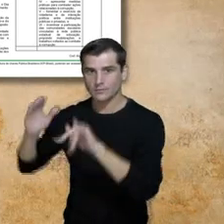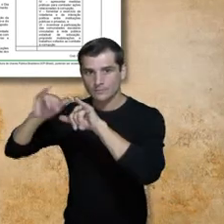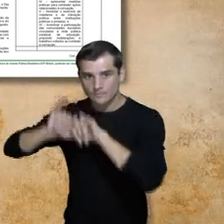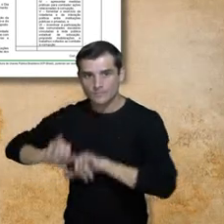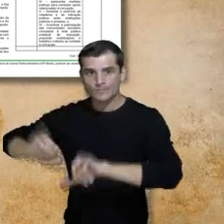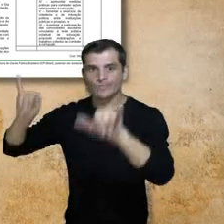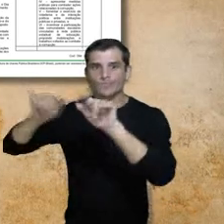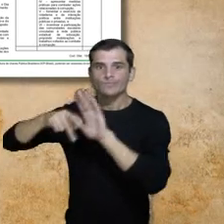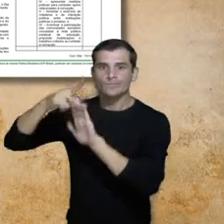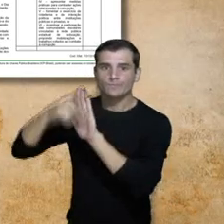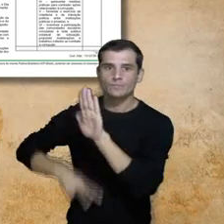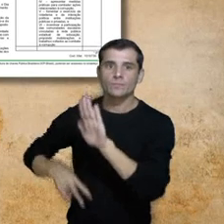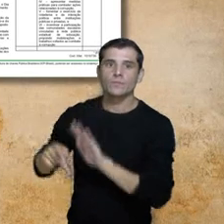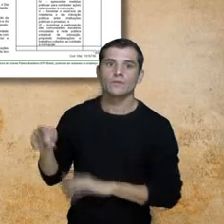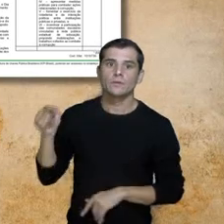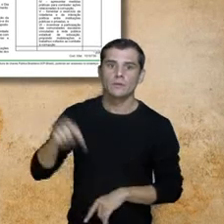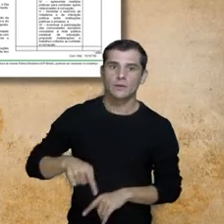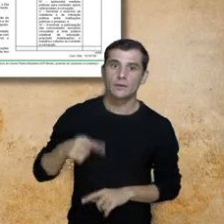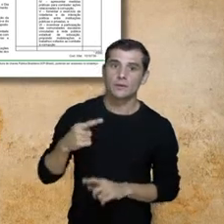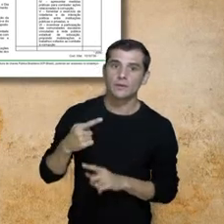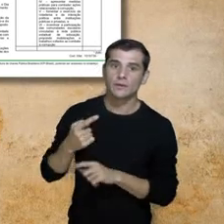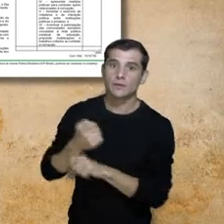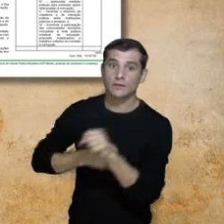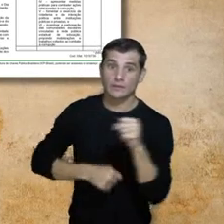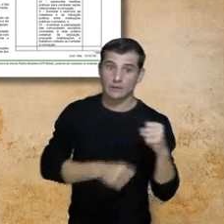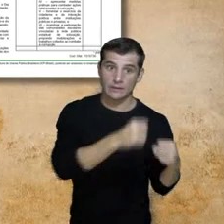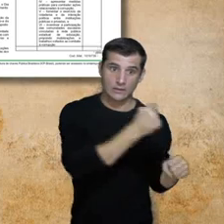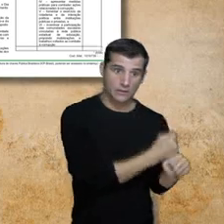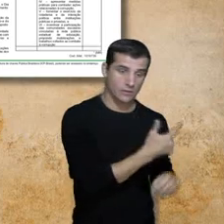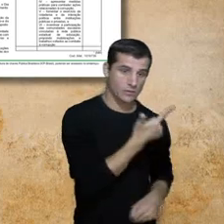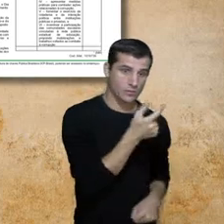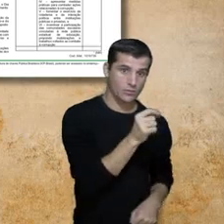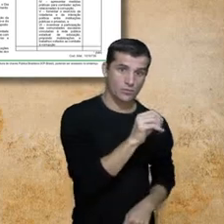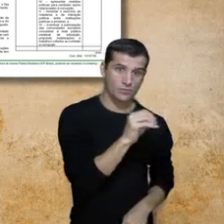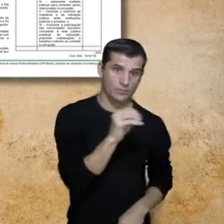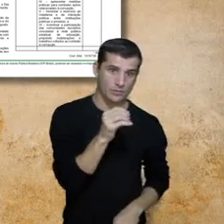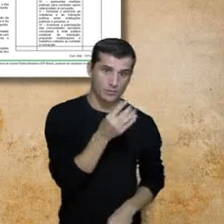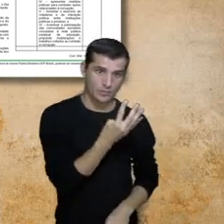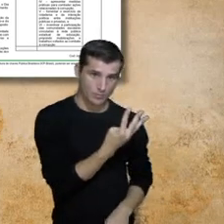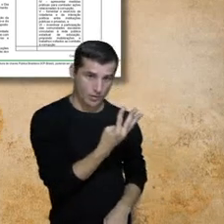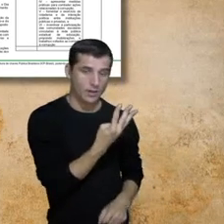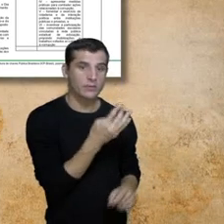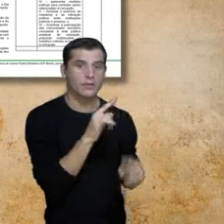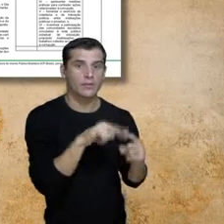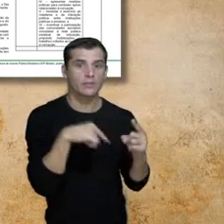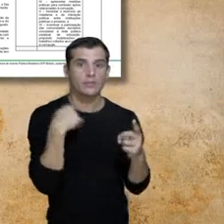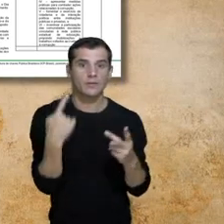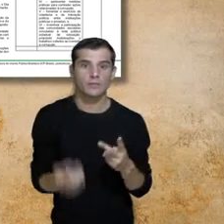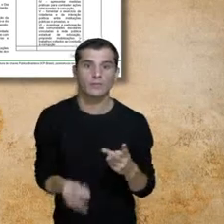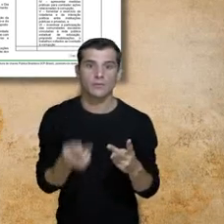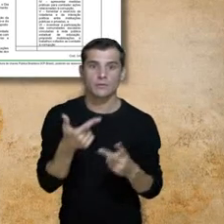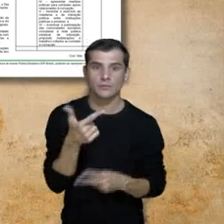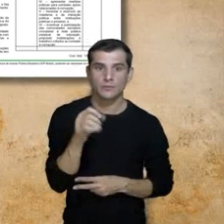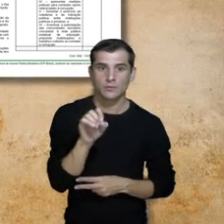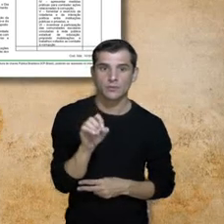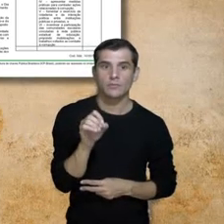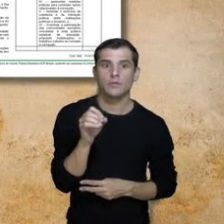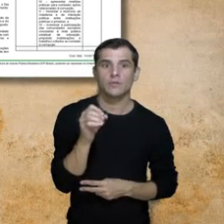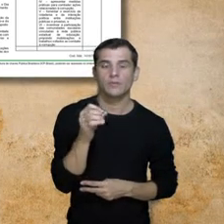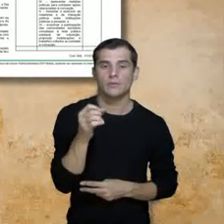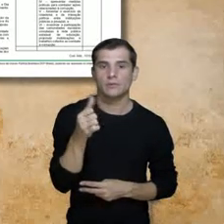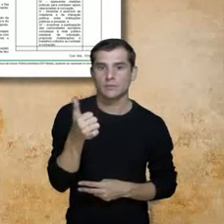no ano de 2004 começamos a elaborar ele em 2013 eh 2023 perdão em 2024 lançamos o